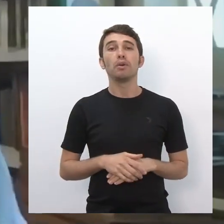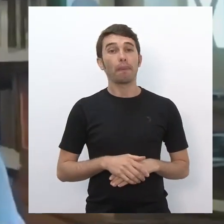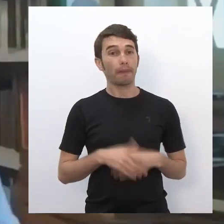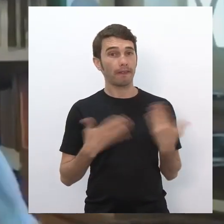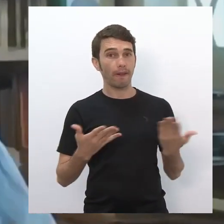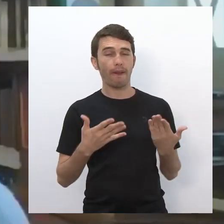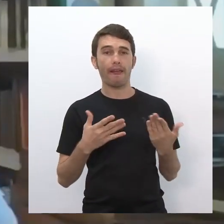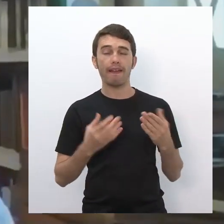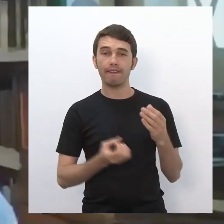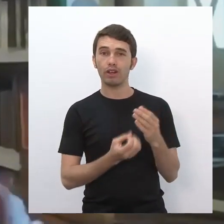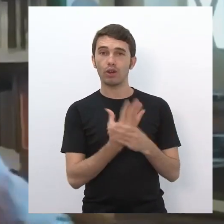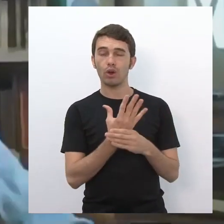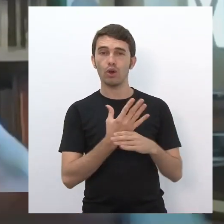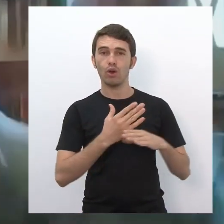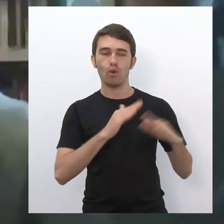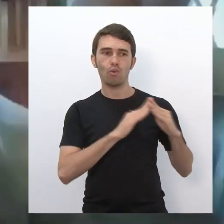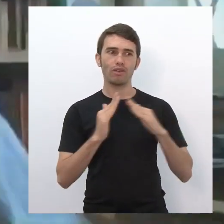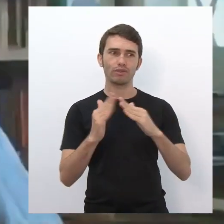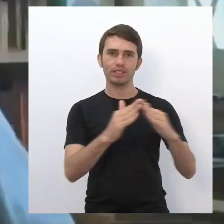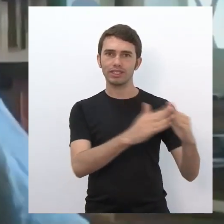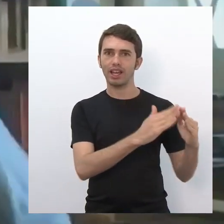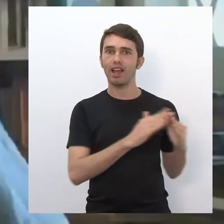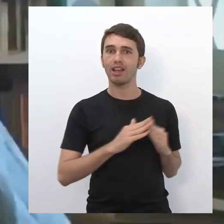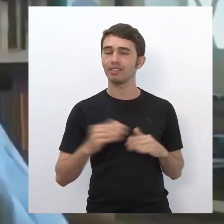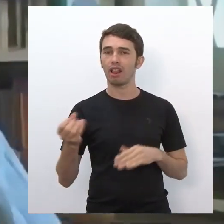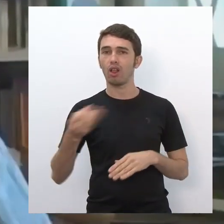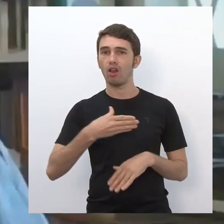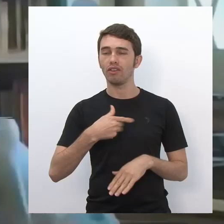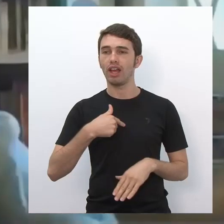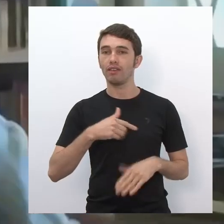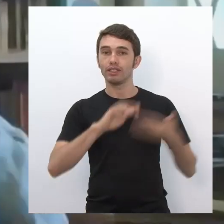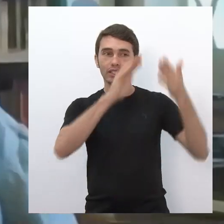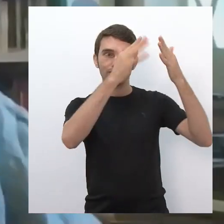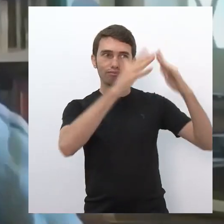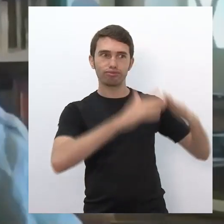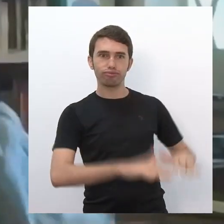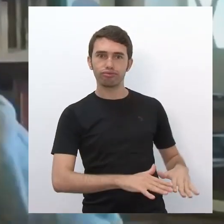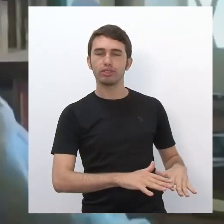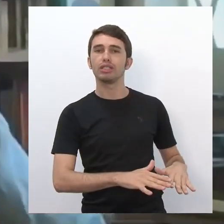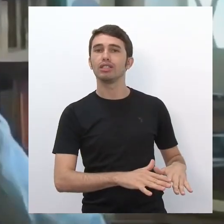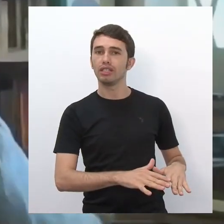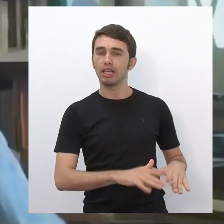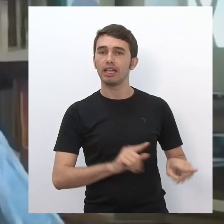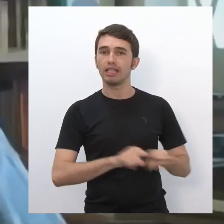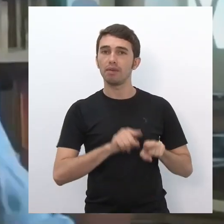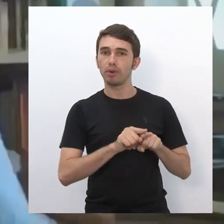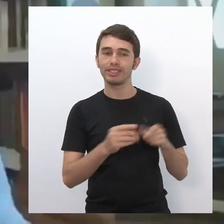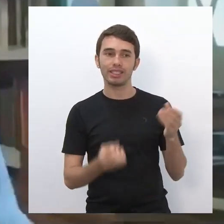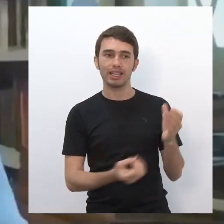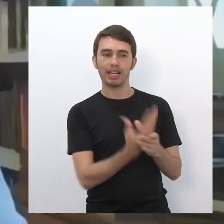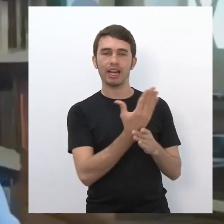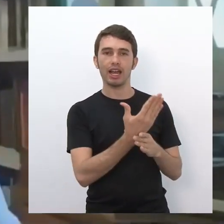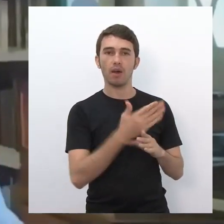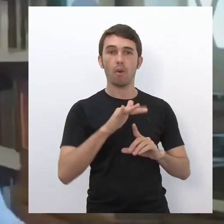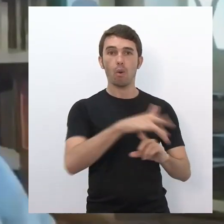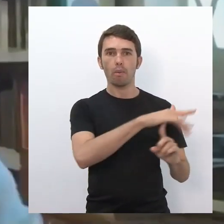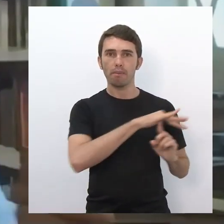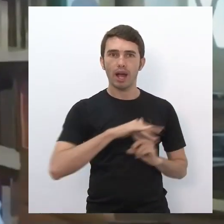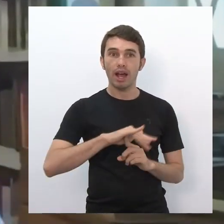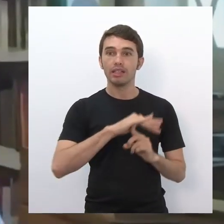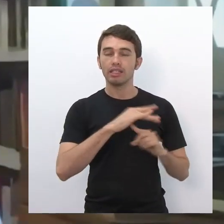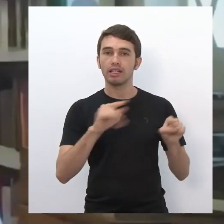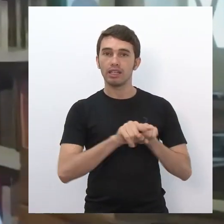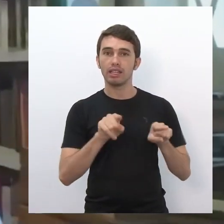uma vizinhança. E, de repente, quando você põe o presídio abaixo e põe um parque e uma biblioteca lá,